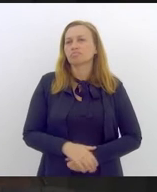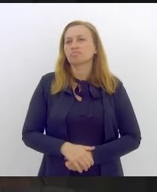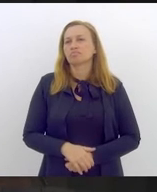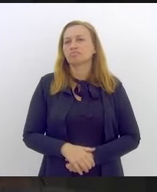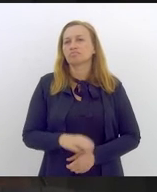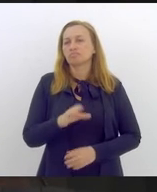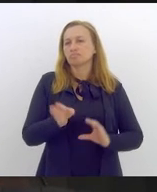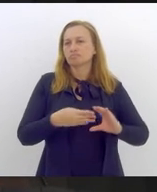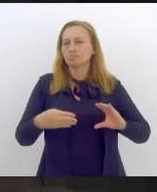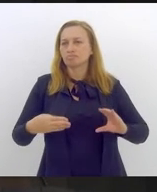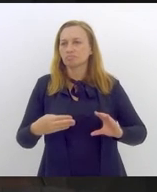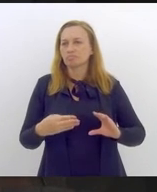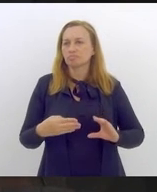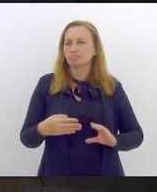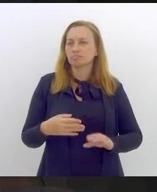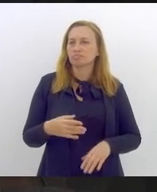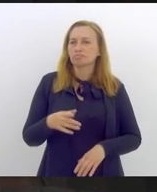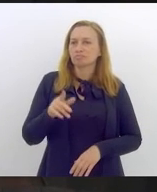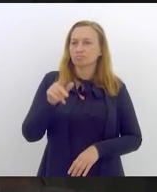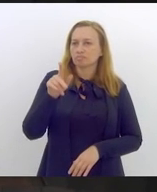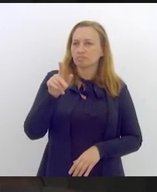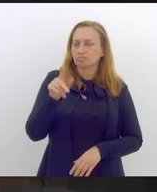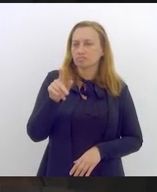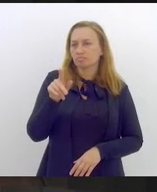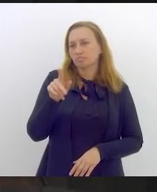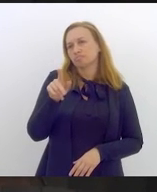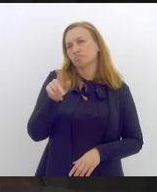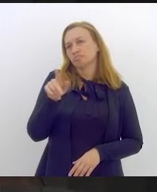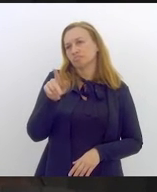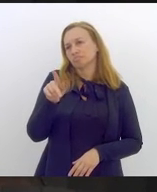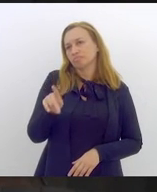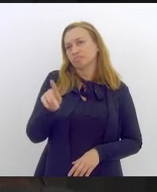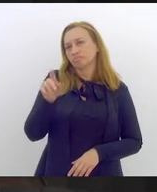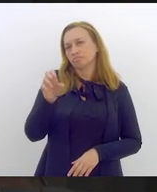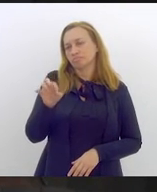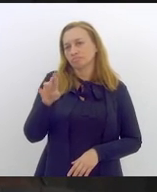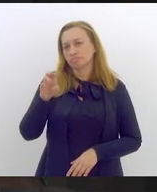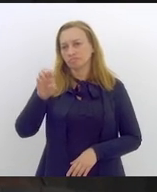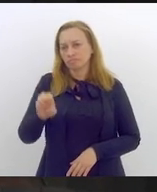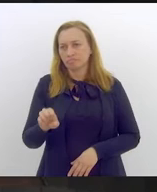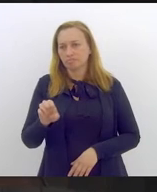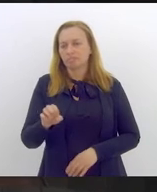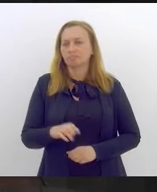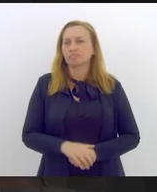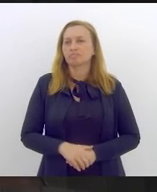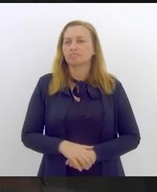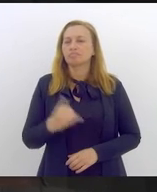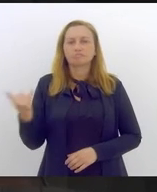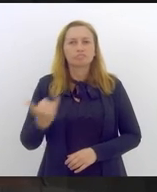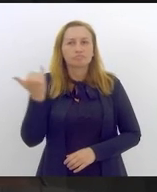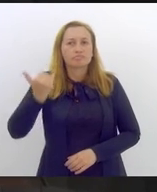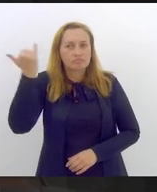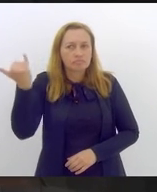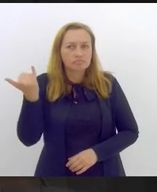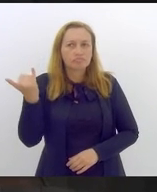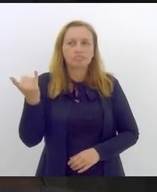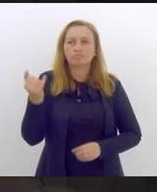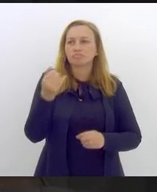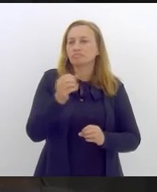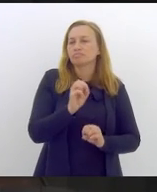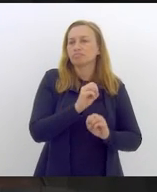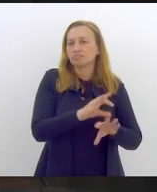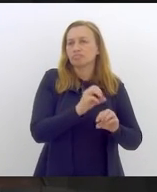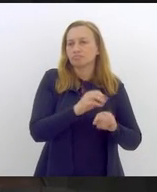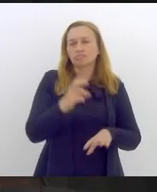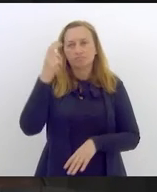CIEP Presidente Tancredo Neves quero ressaltar como era importante a interface entre Educação e Cultura no projeto